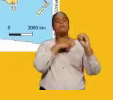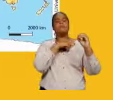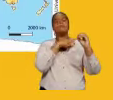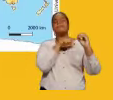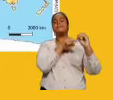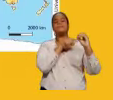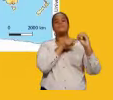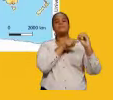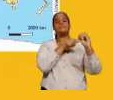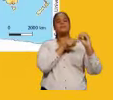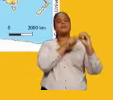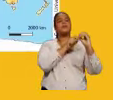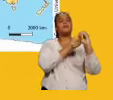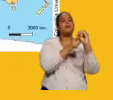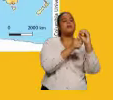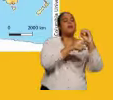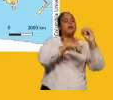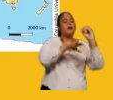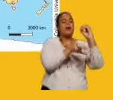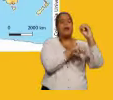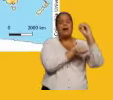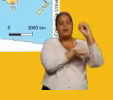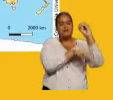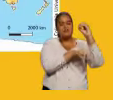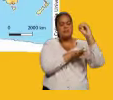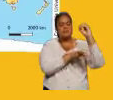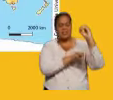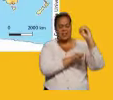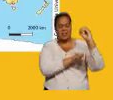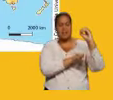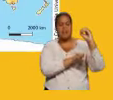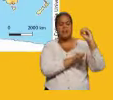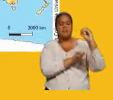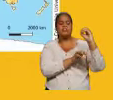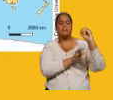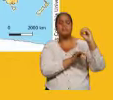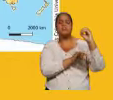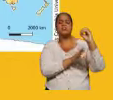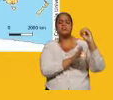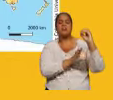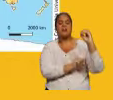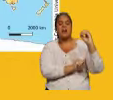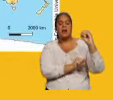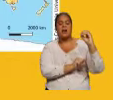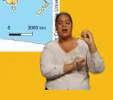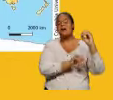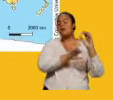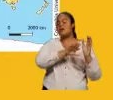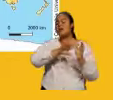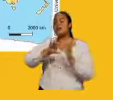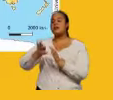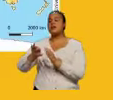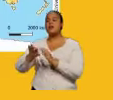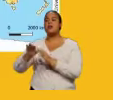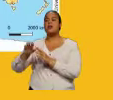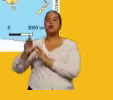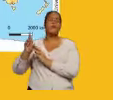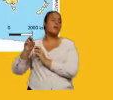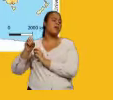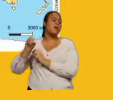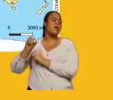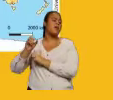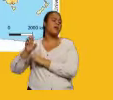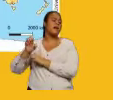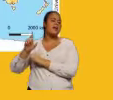na antártida e na groenlândia lógico áreas onde a gente tem a questão da superfície